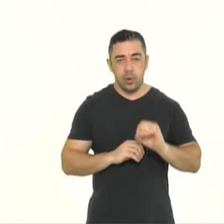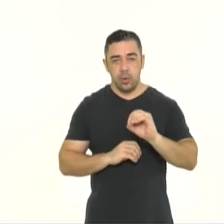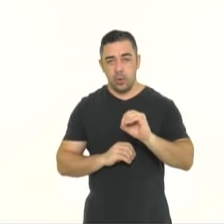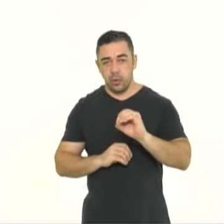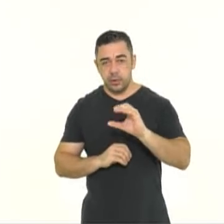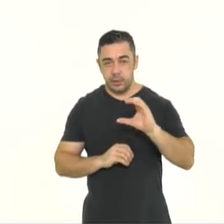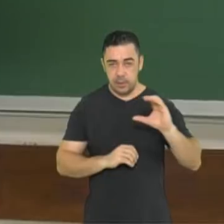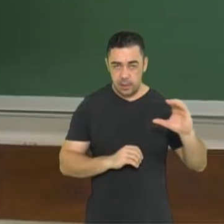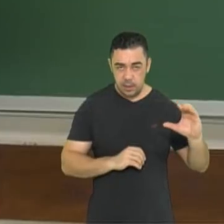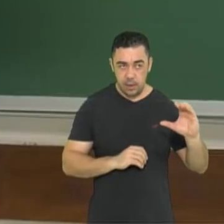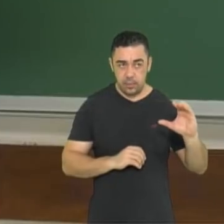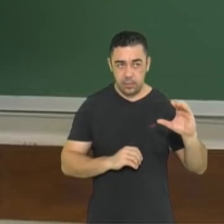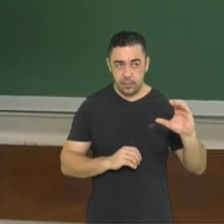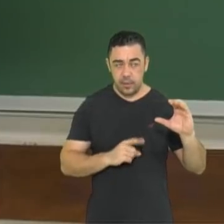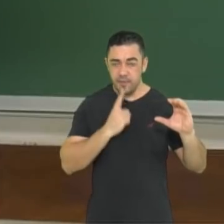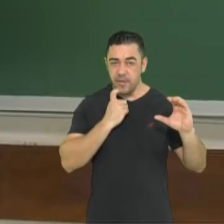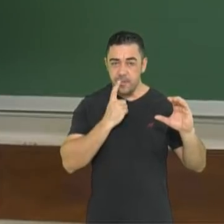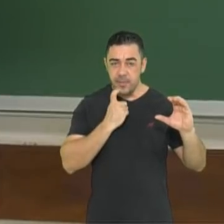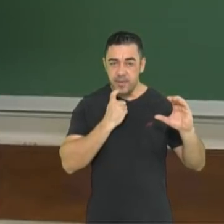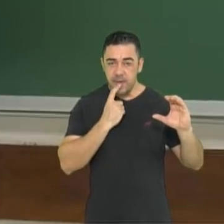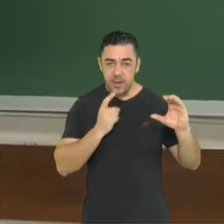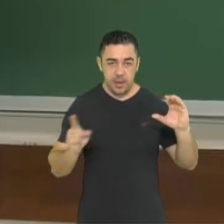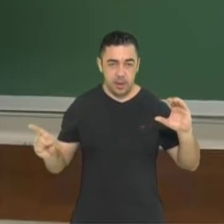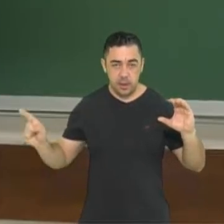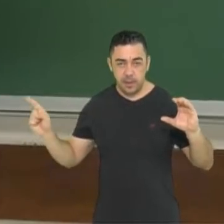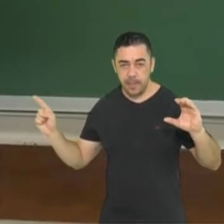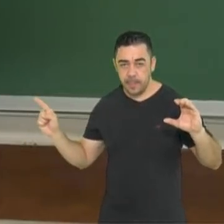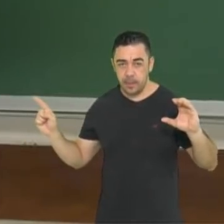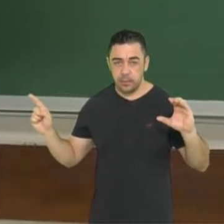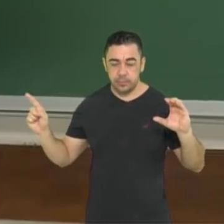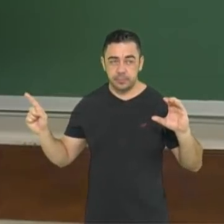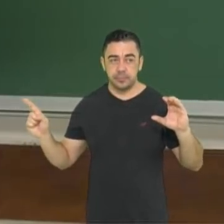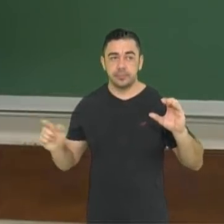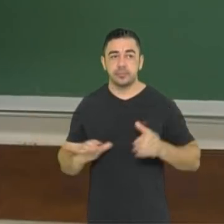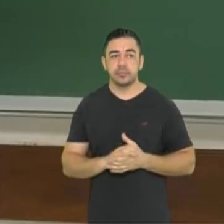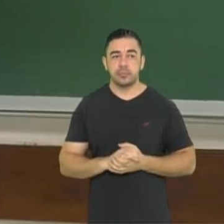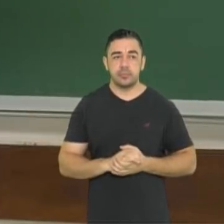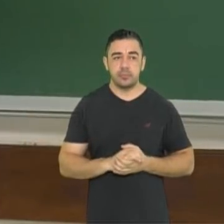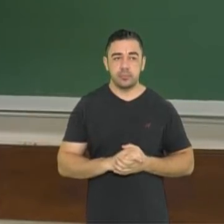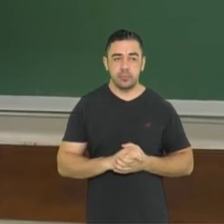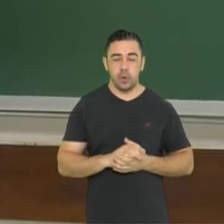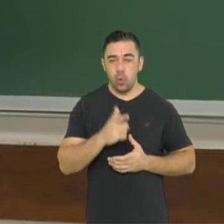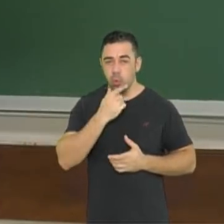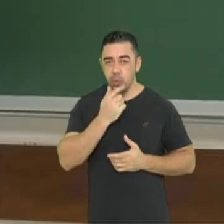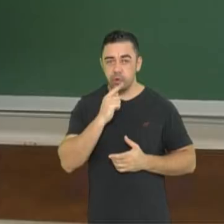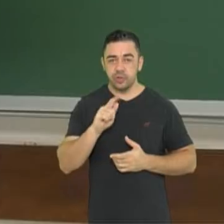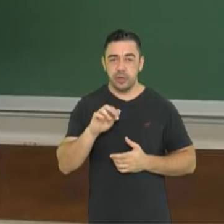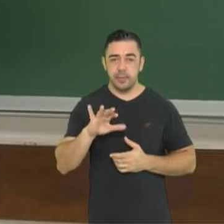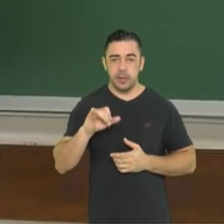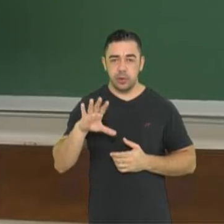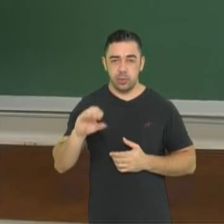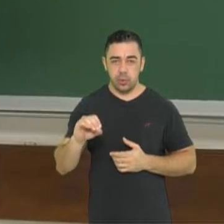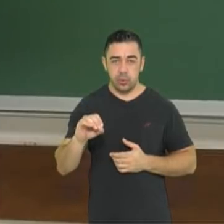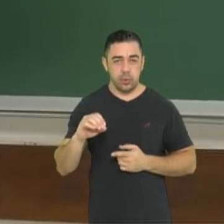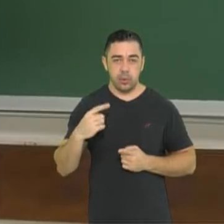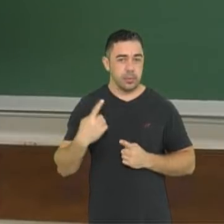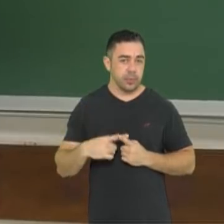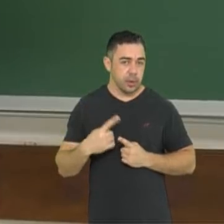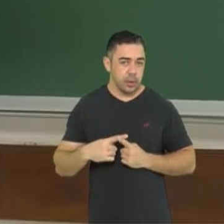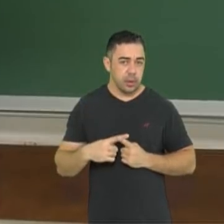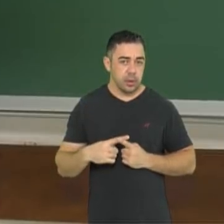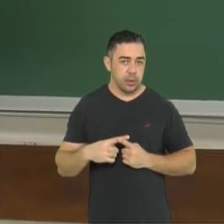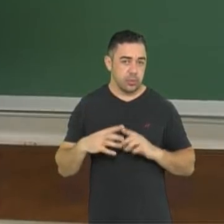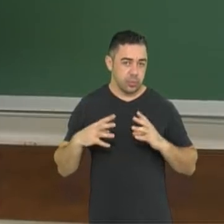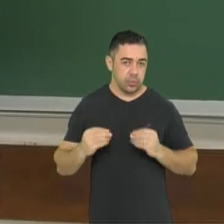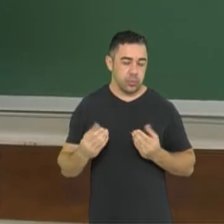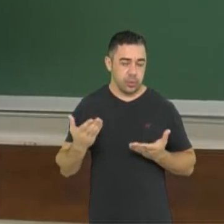ocidental, né? Olha lá, vermelho, essa parte ocidental do Império Carolíngio. Luís o Germânico, por que germânico? Ele era germânico? Não, todos